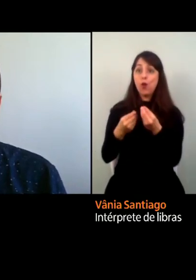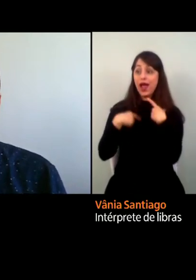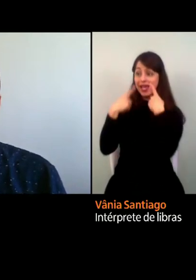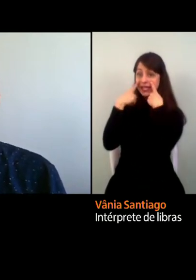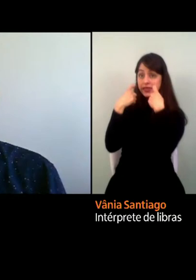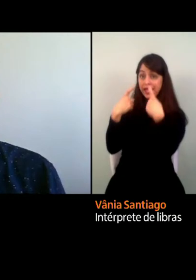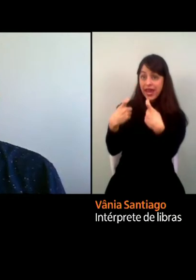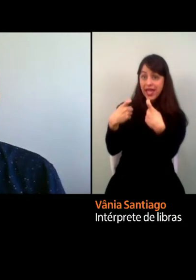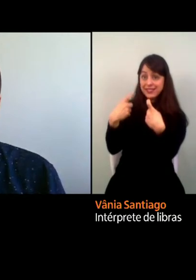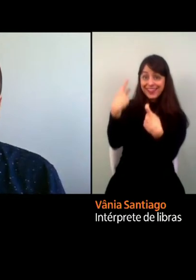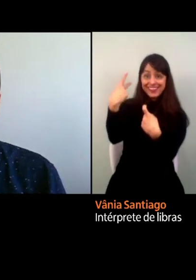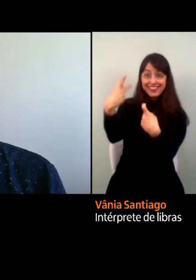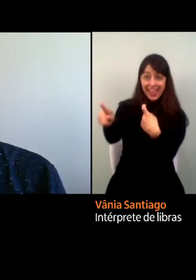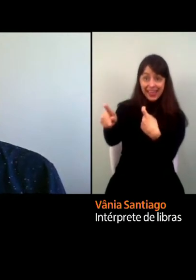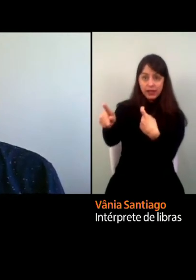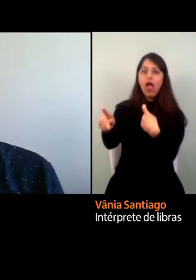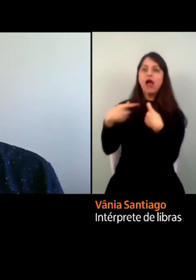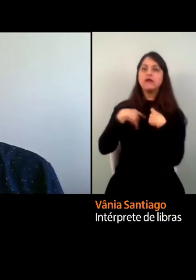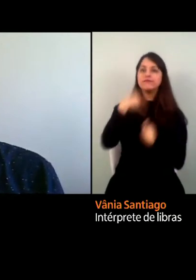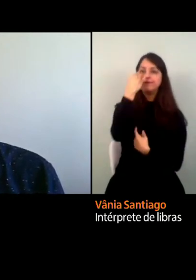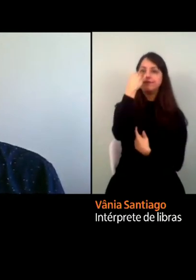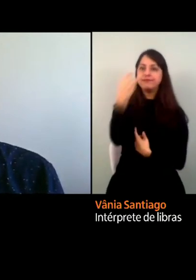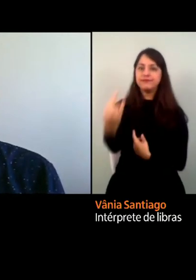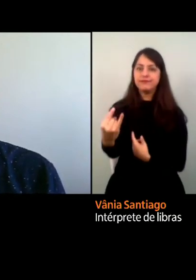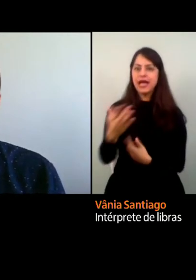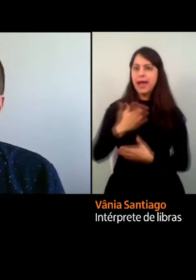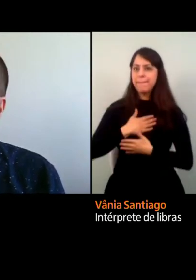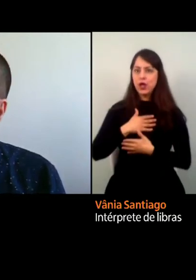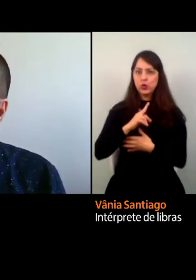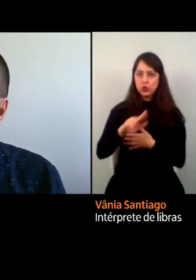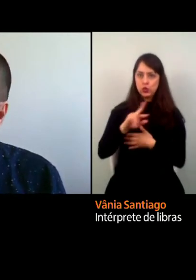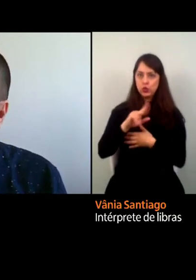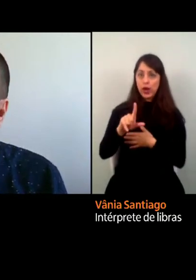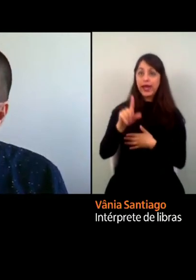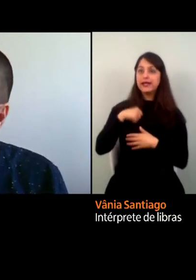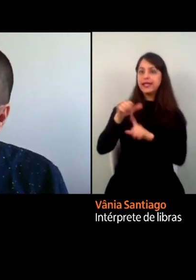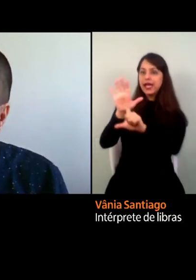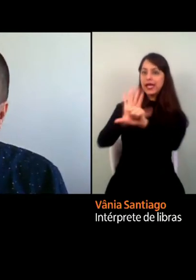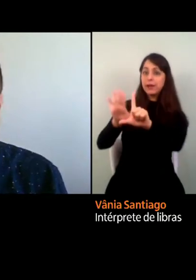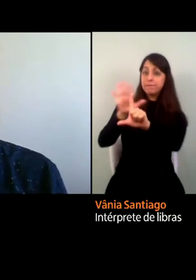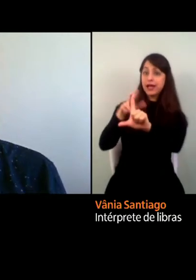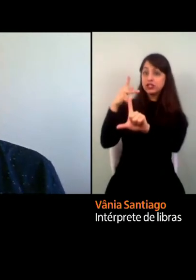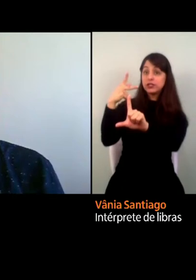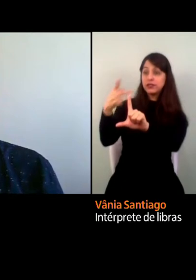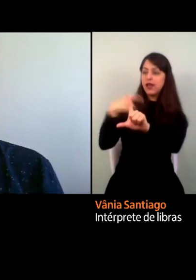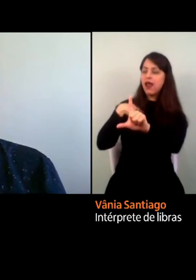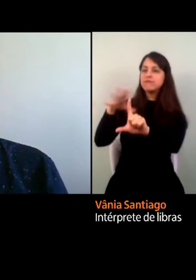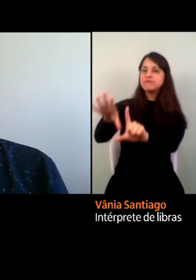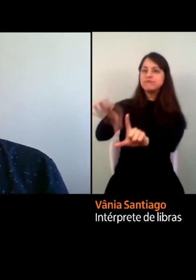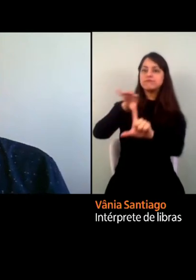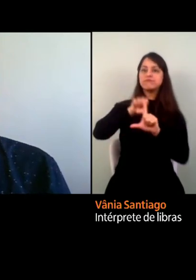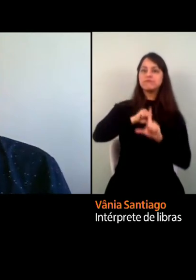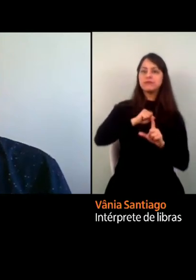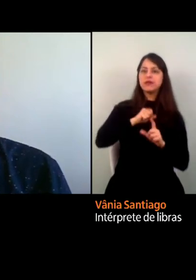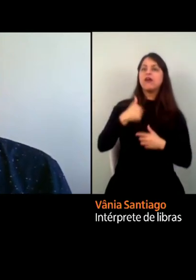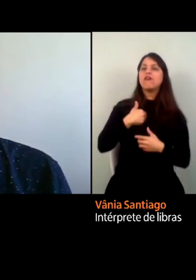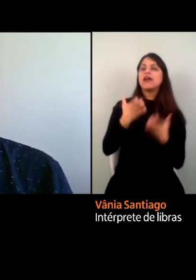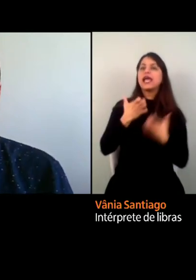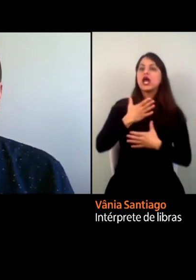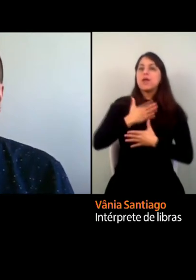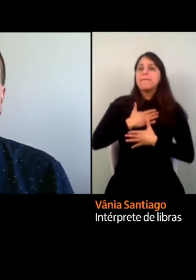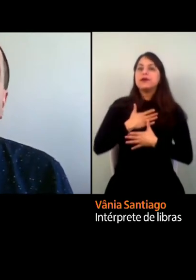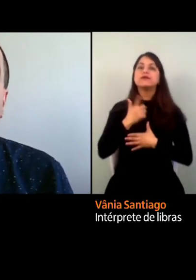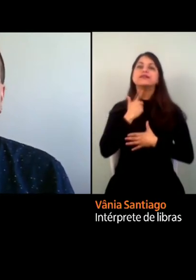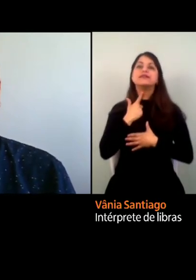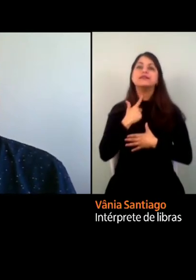de princípios de quem busca nas imagens alheias a satisfação de seus desejos. Ou então a